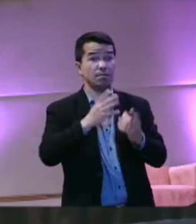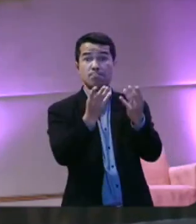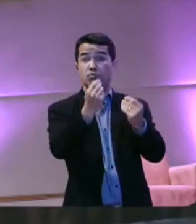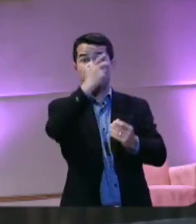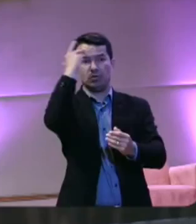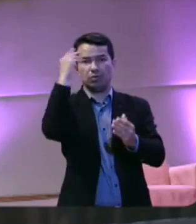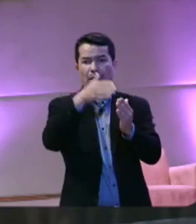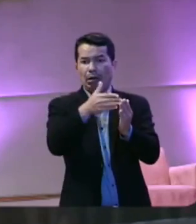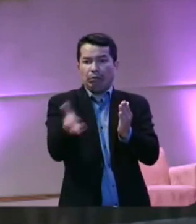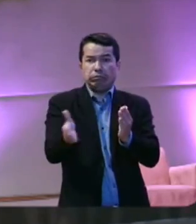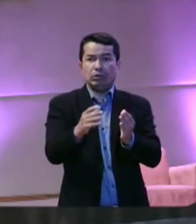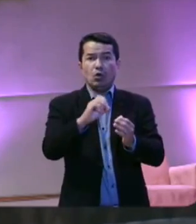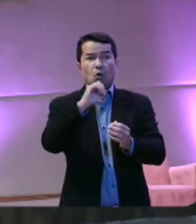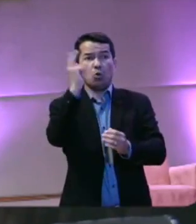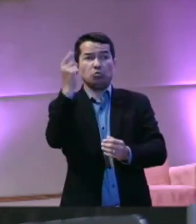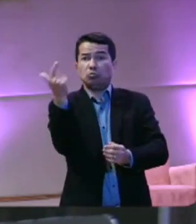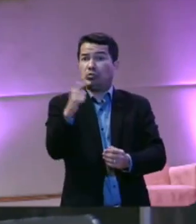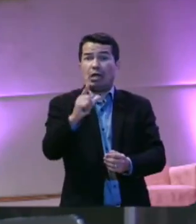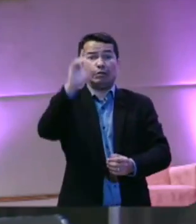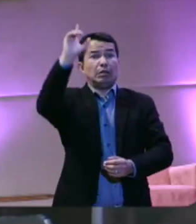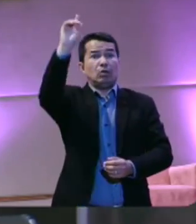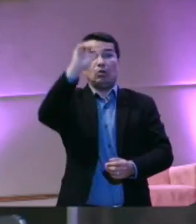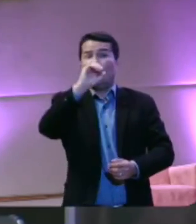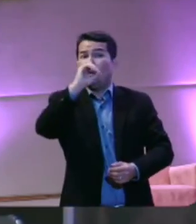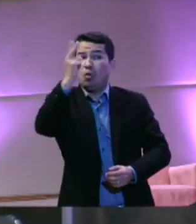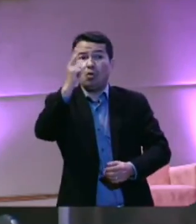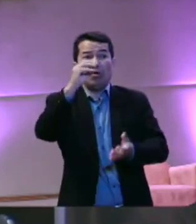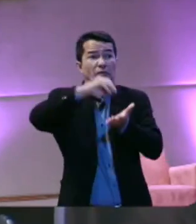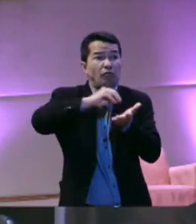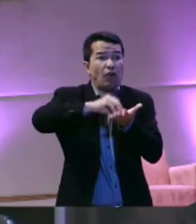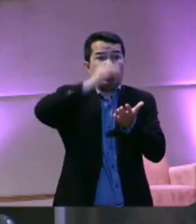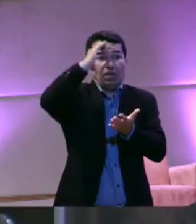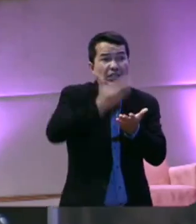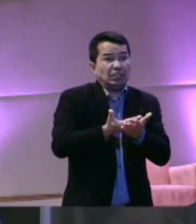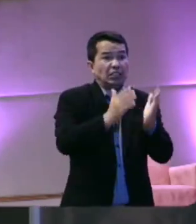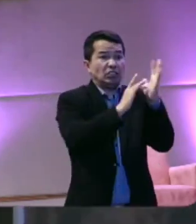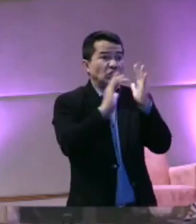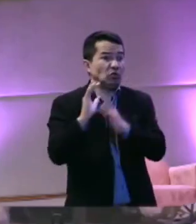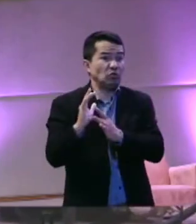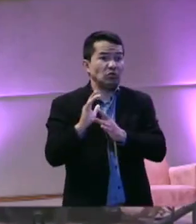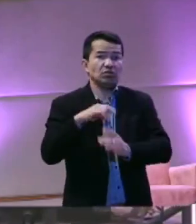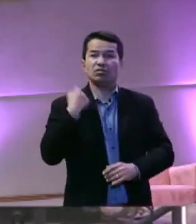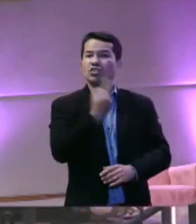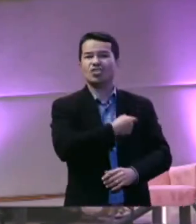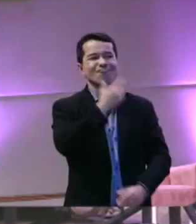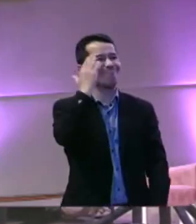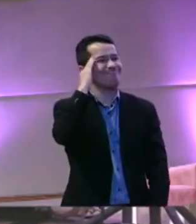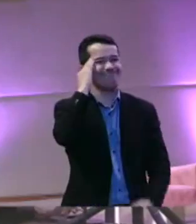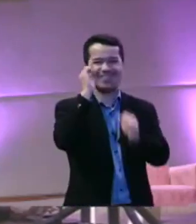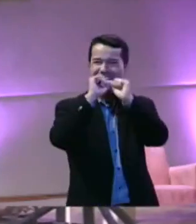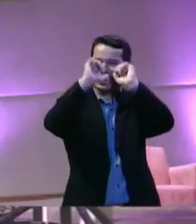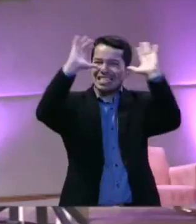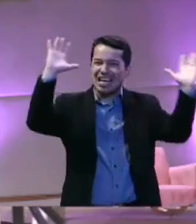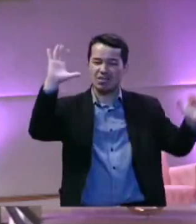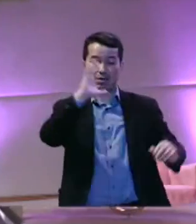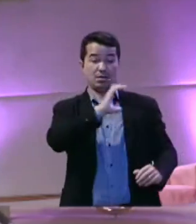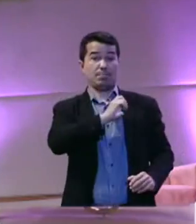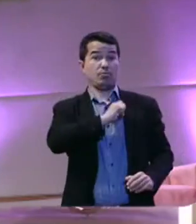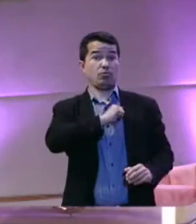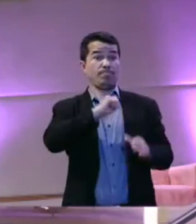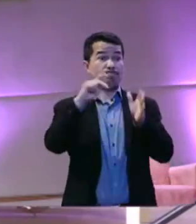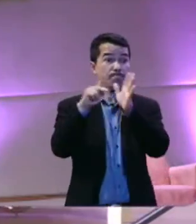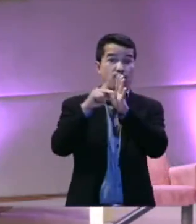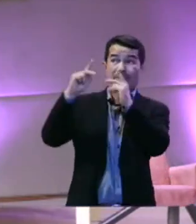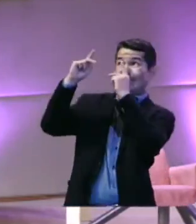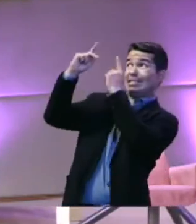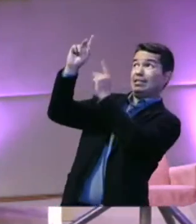nós por um momento conseguíssemos entender esse amor de Deus com os perdidos, então